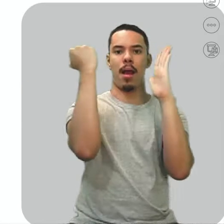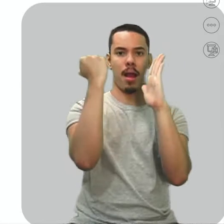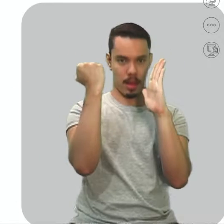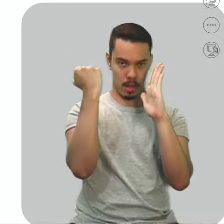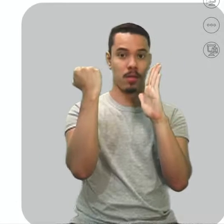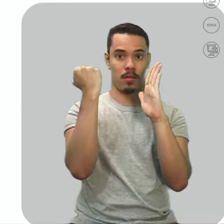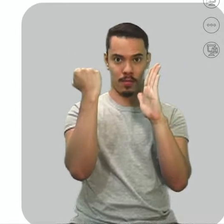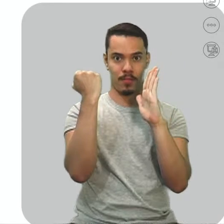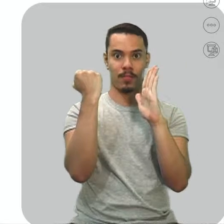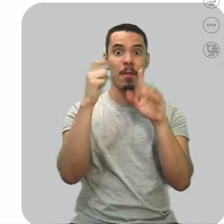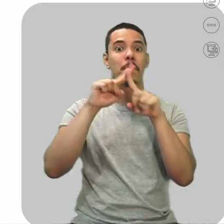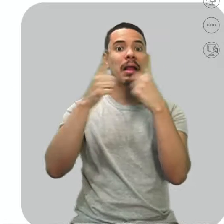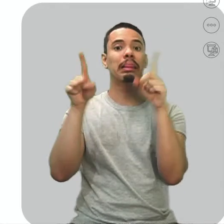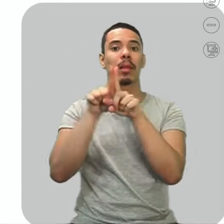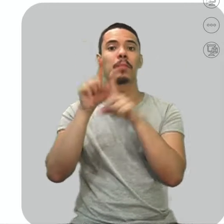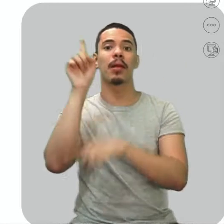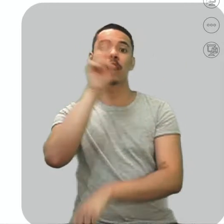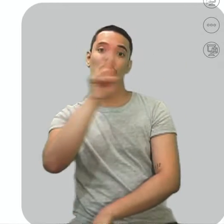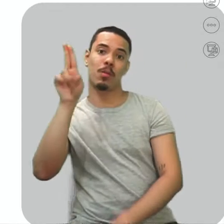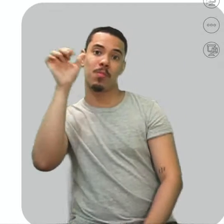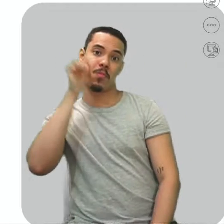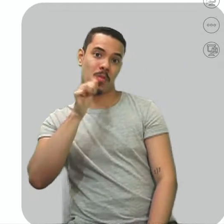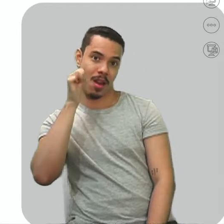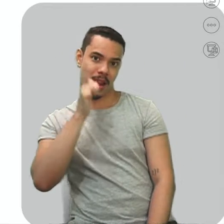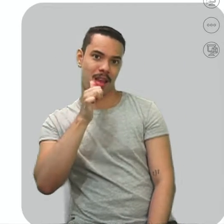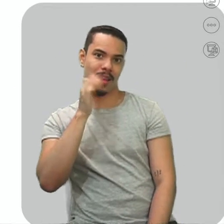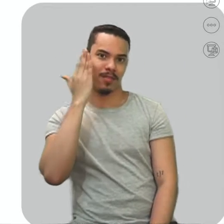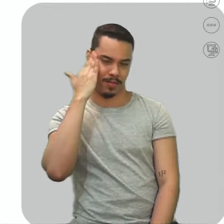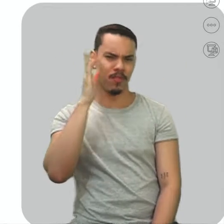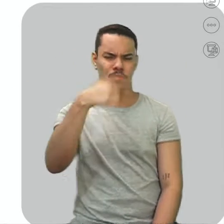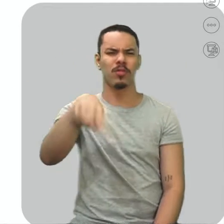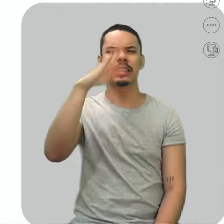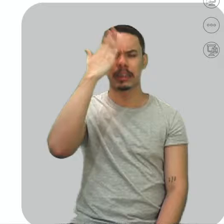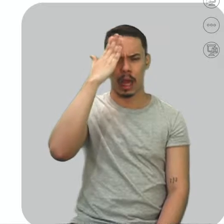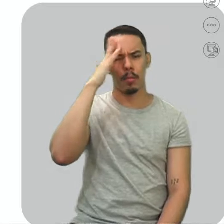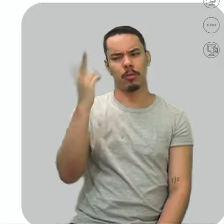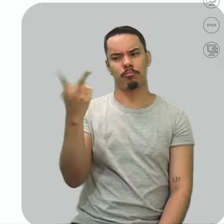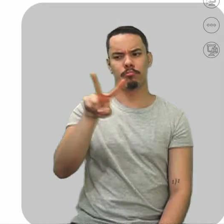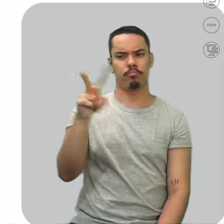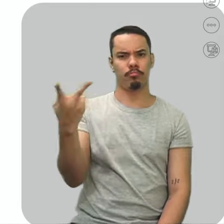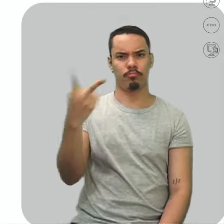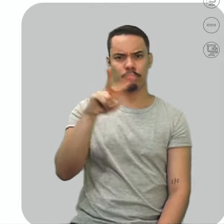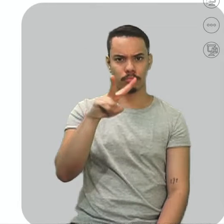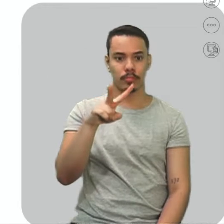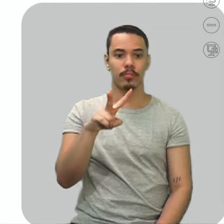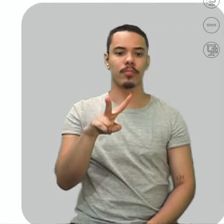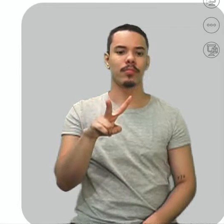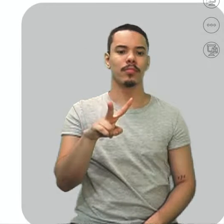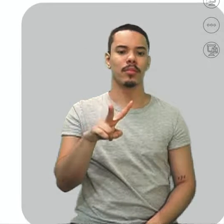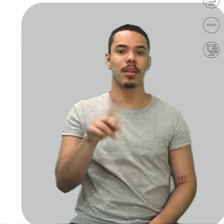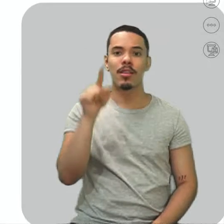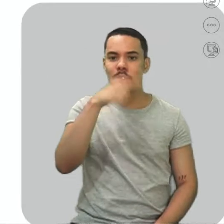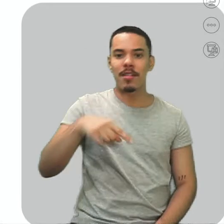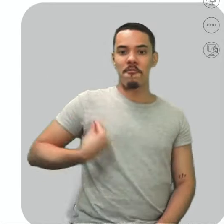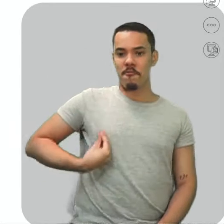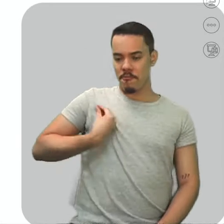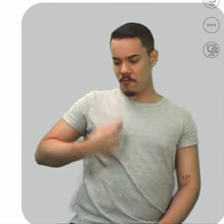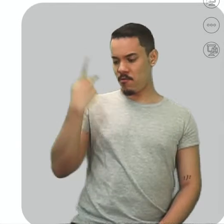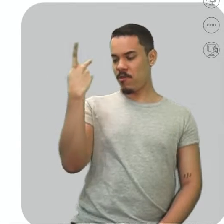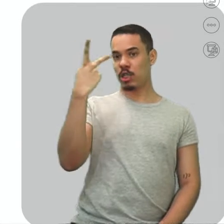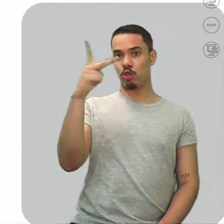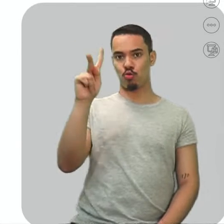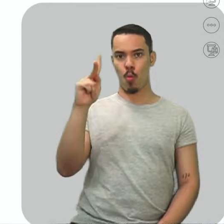automobilístico né Mercedes caminhão você já sabe disso ó Viva sua vida e